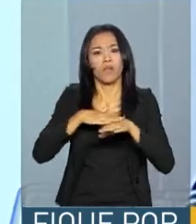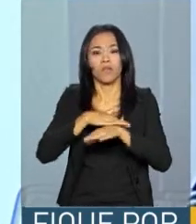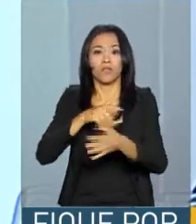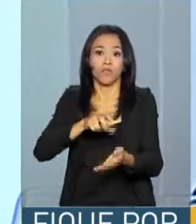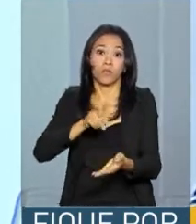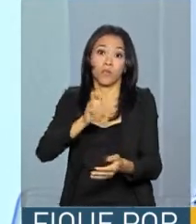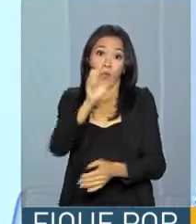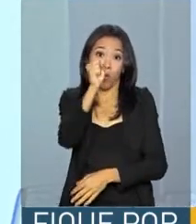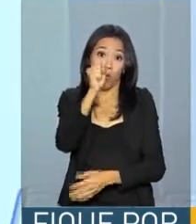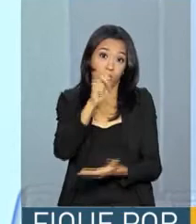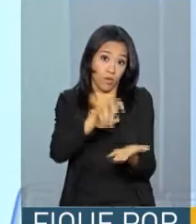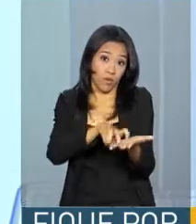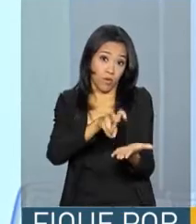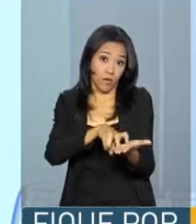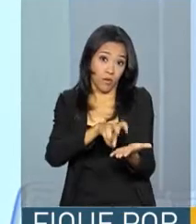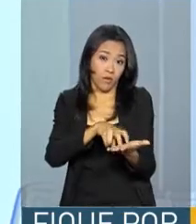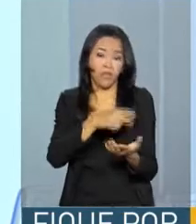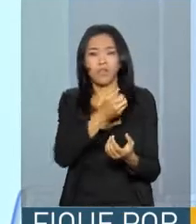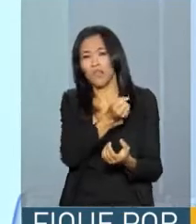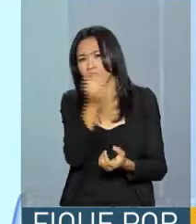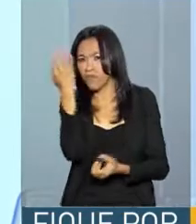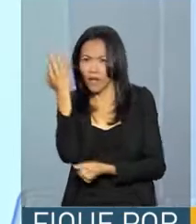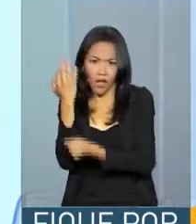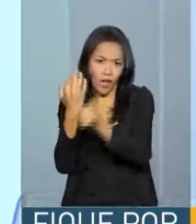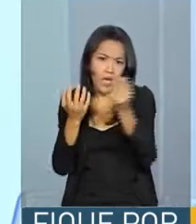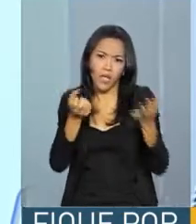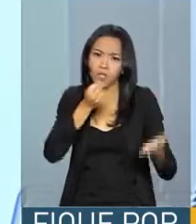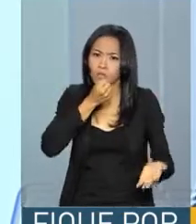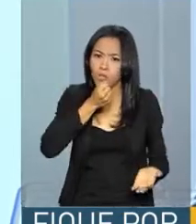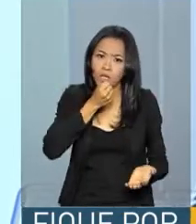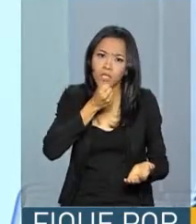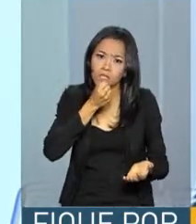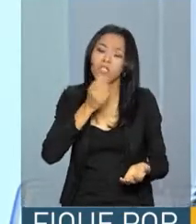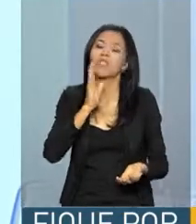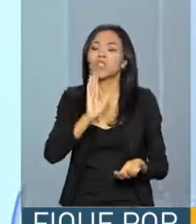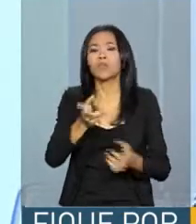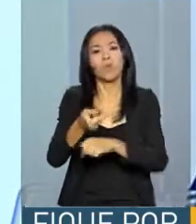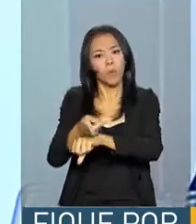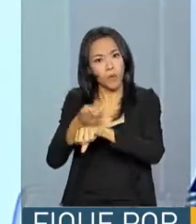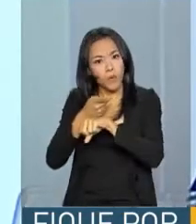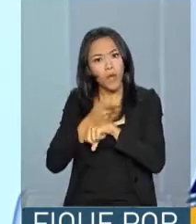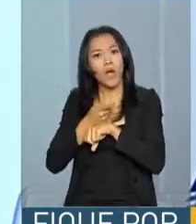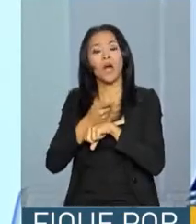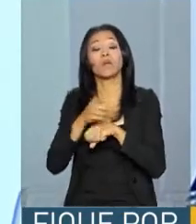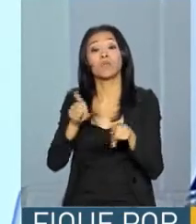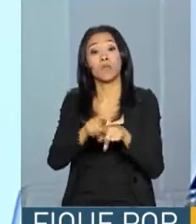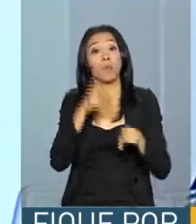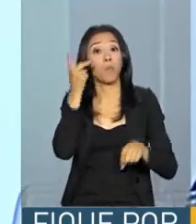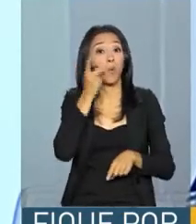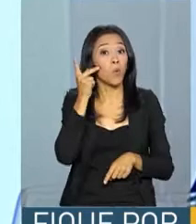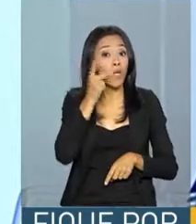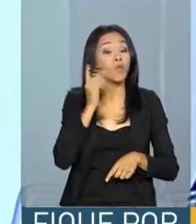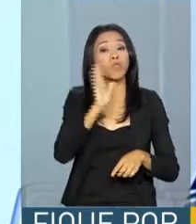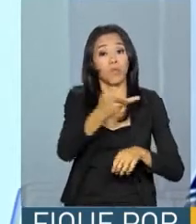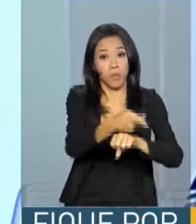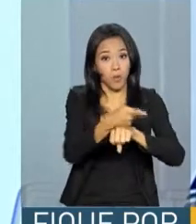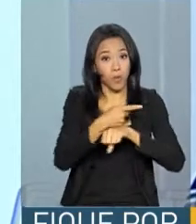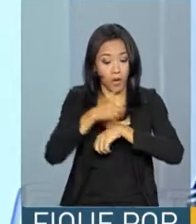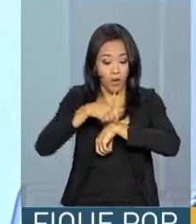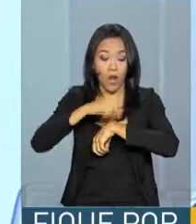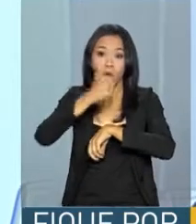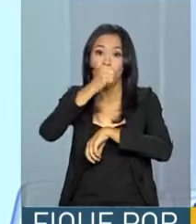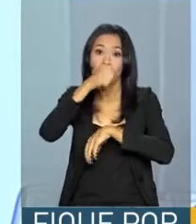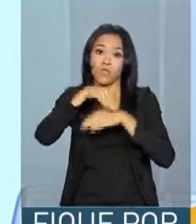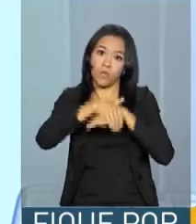E atendo, aliás, atendi muitos jornalistas à meia-noite lá no Jaburu, né? Até procuradores da República atendi às 11 horas da noite no